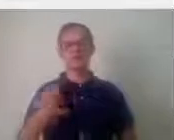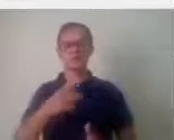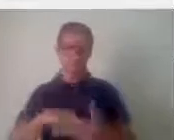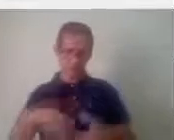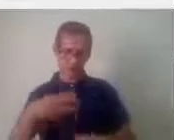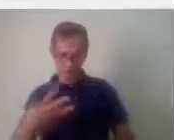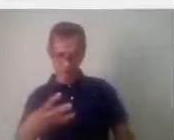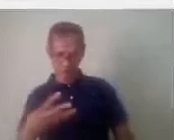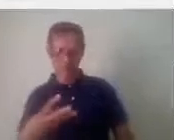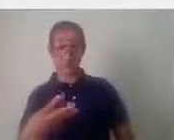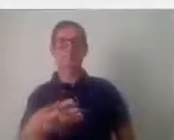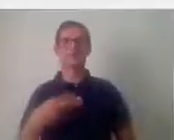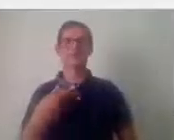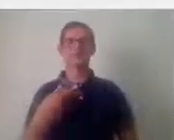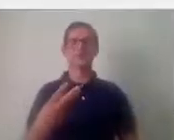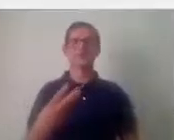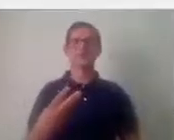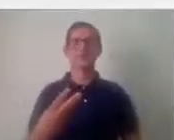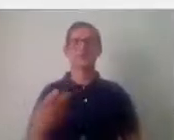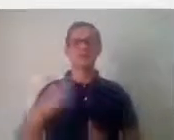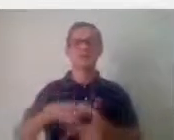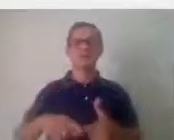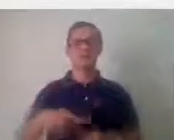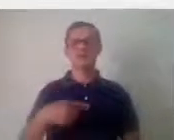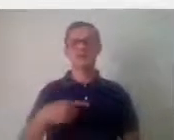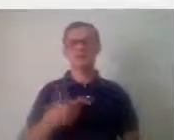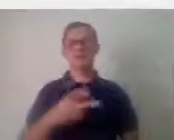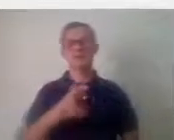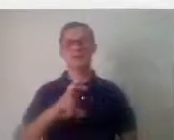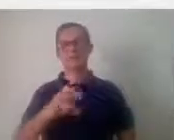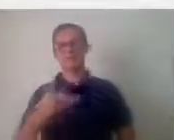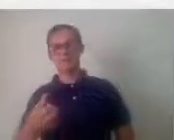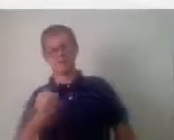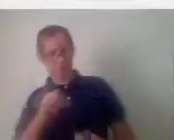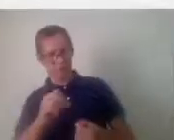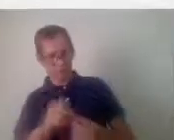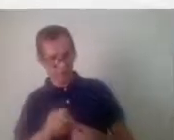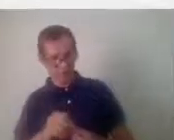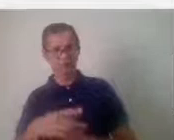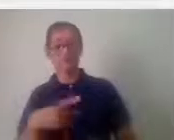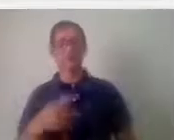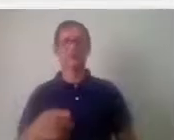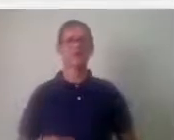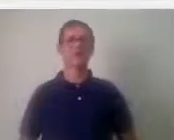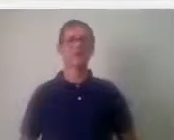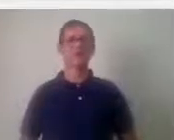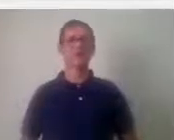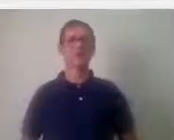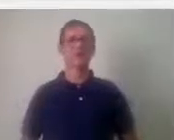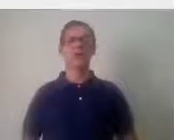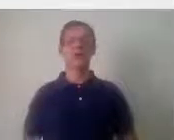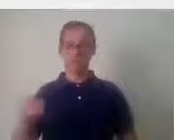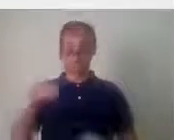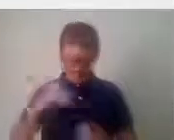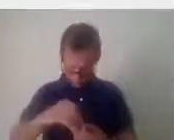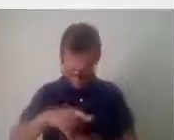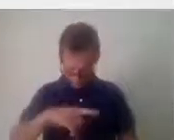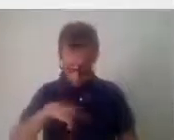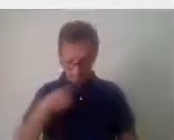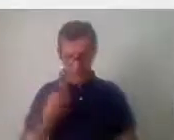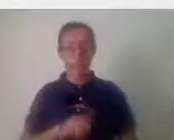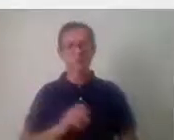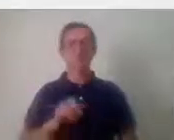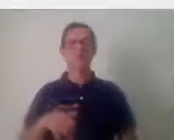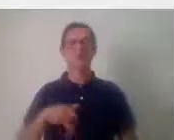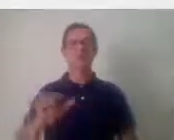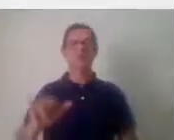ou seja, 3 sobre 256. Fazendo aí as suas simplificações, nós vamos chegar que o